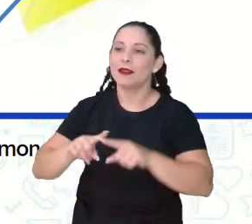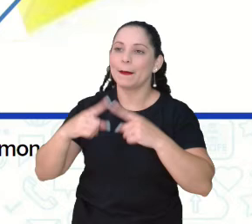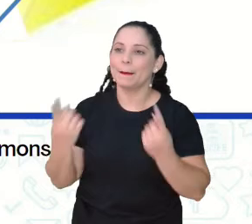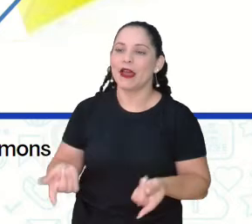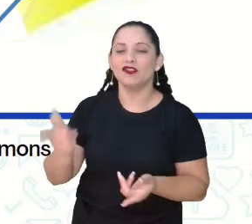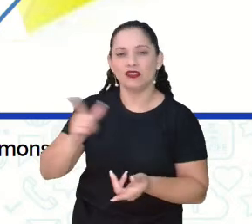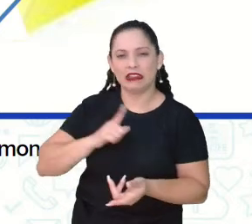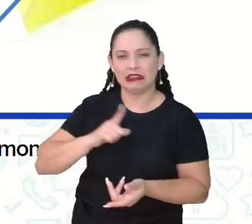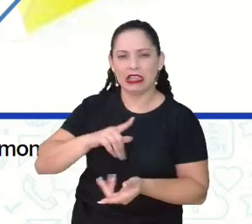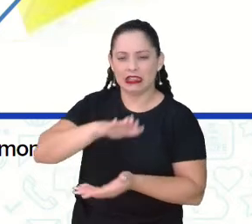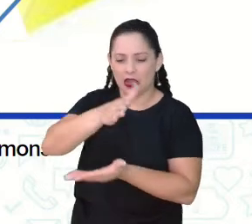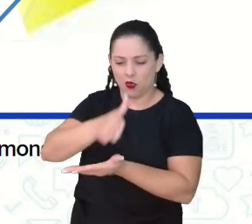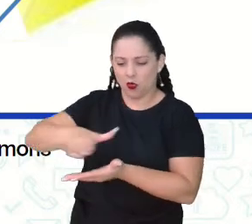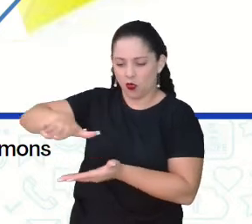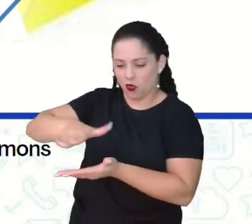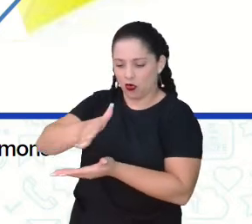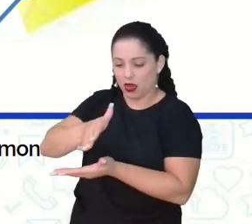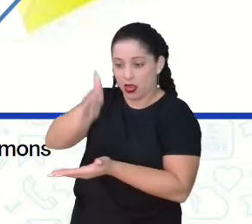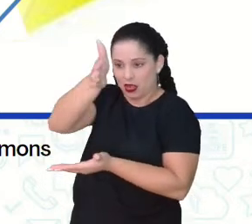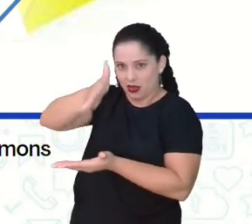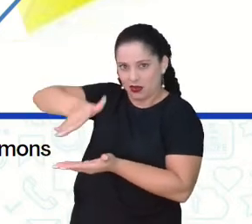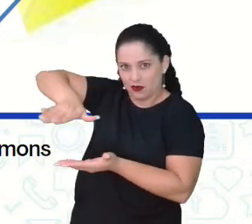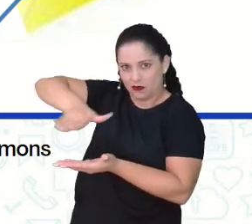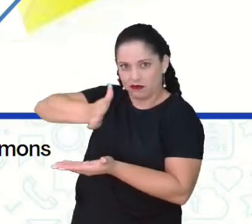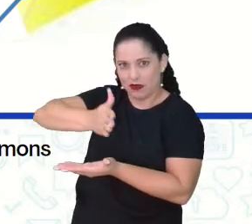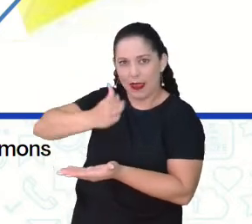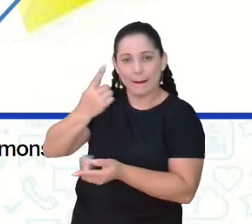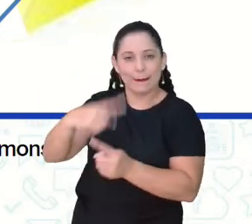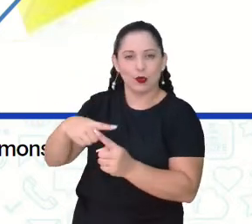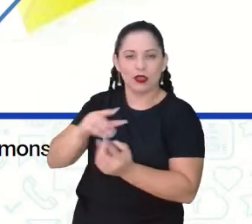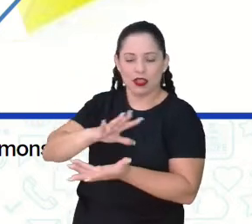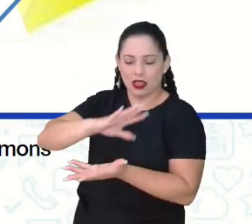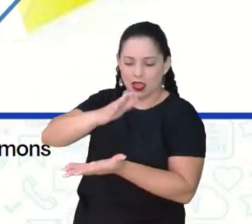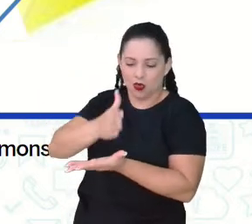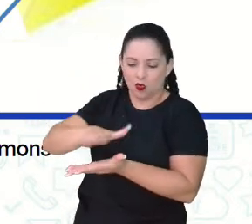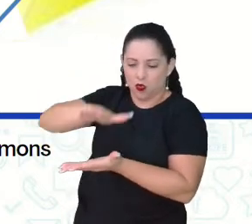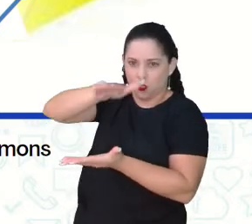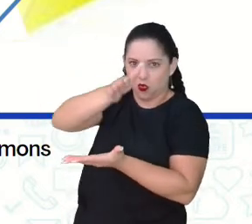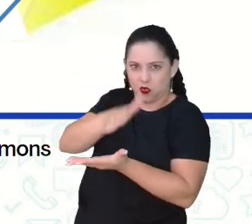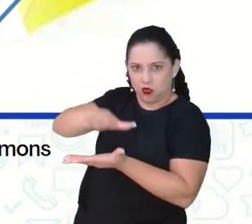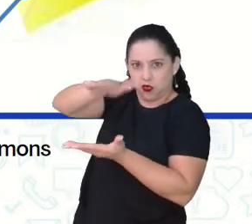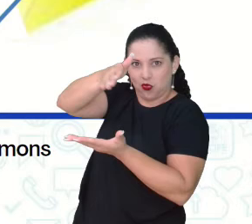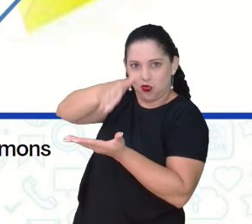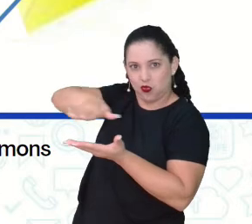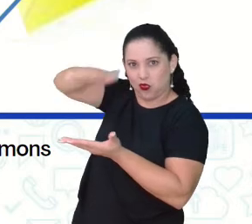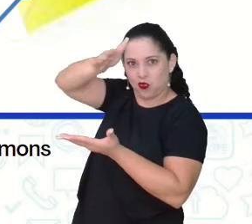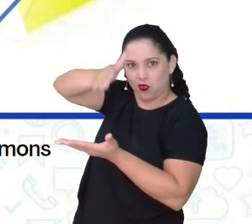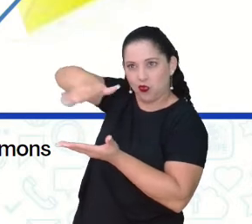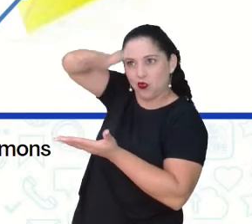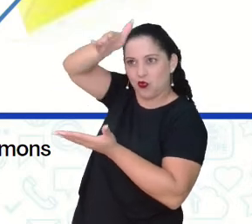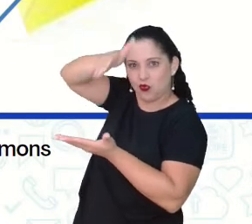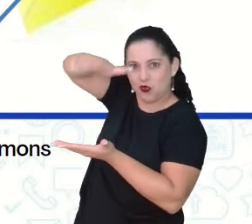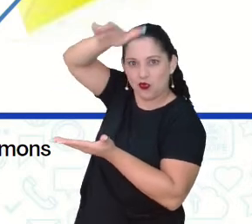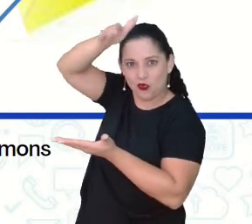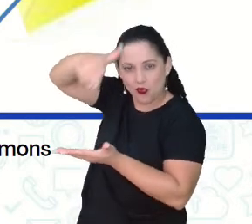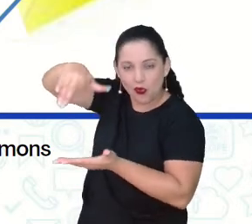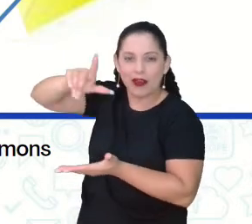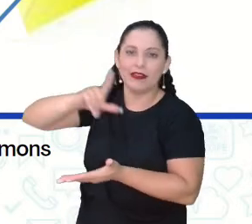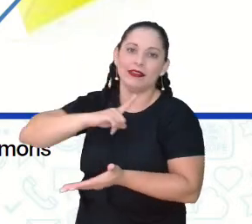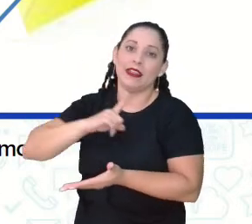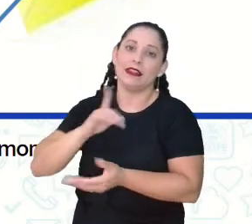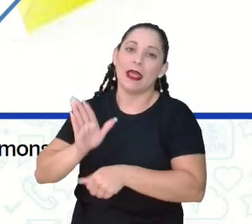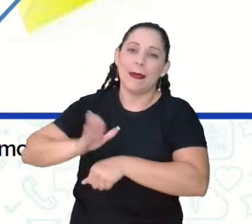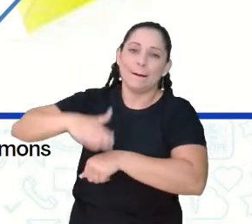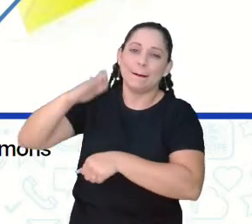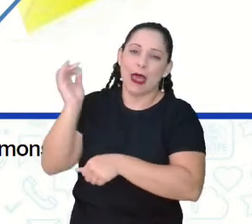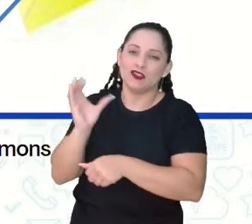superior e o manto inferior. A questão da divisão é só por uma questão de estudo, para dizer que existe uma mais quente